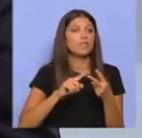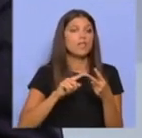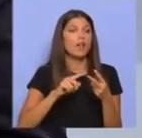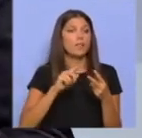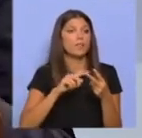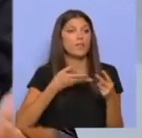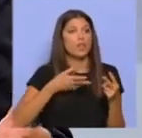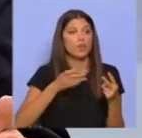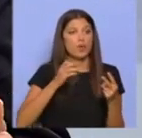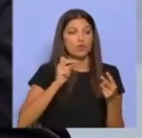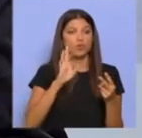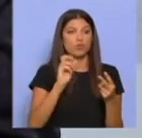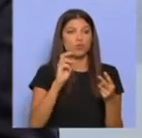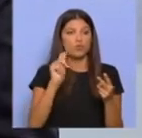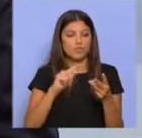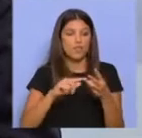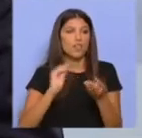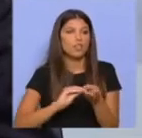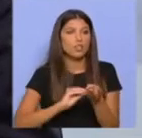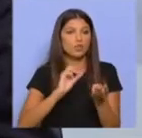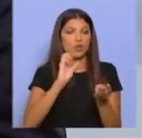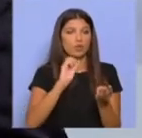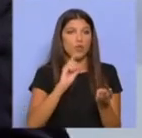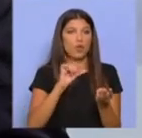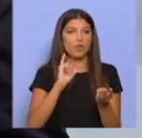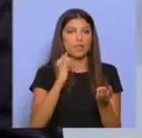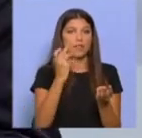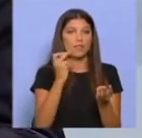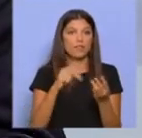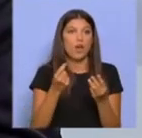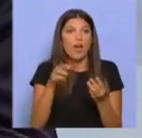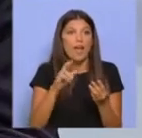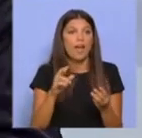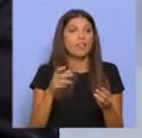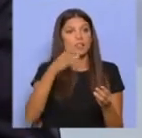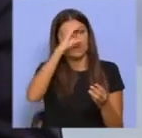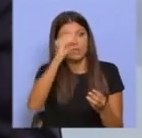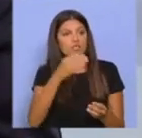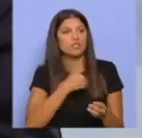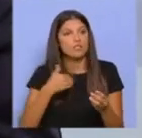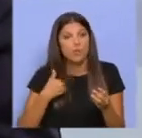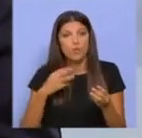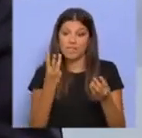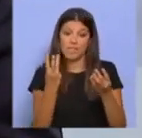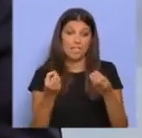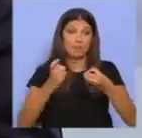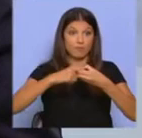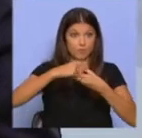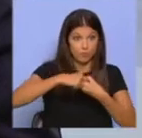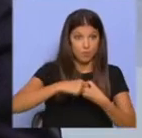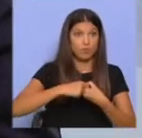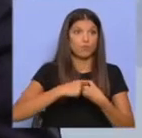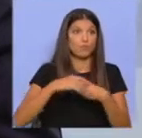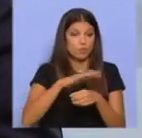Mendonça, ou escritores como a Lídia Jorge, ou ex-ministros da Saúde, estão 3 nesta causa, a doutora